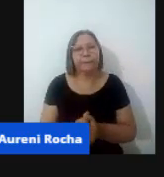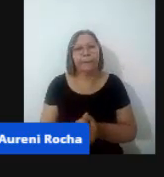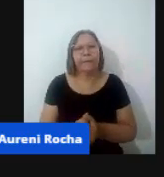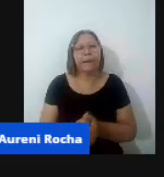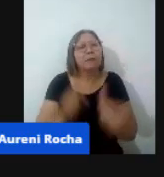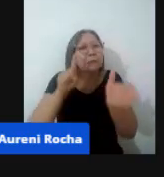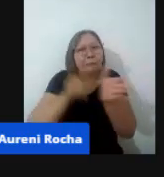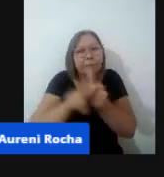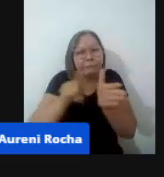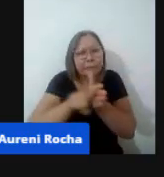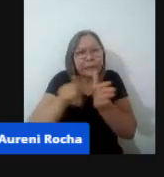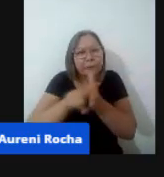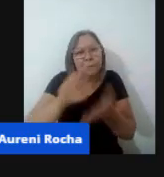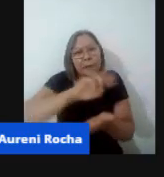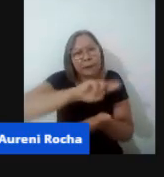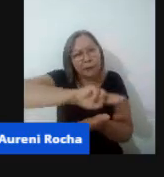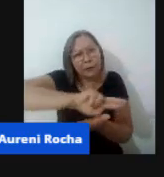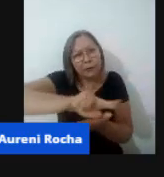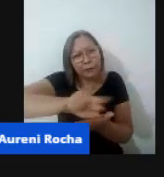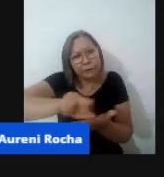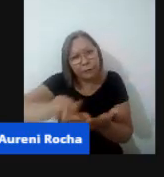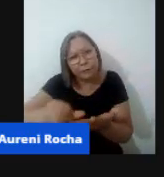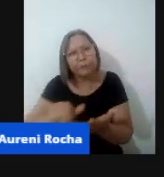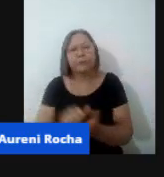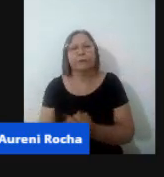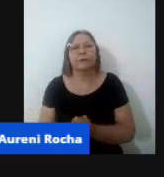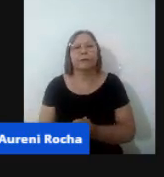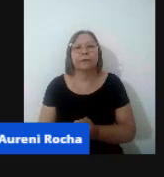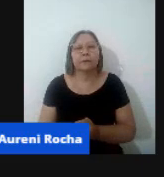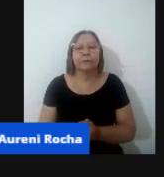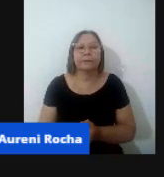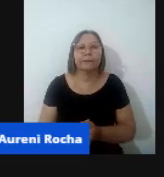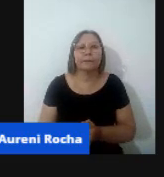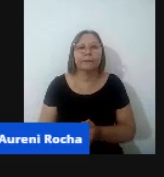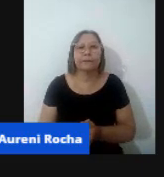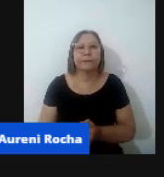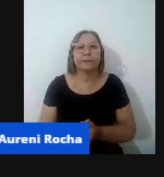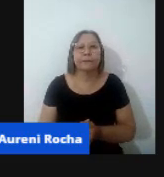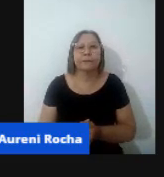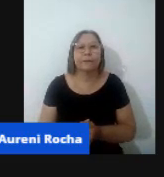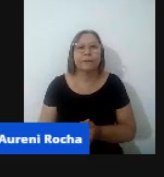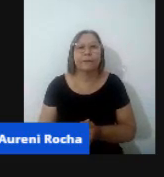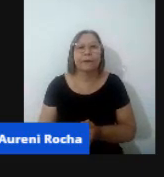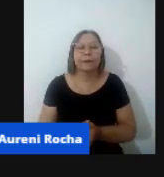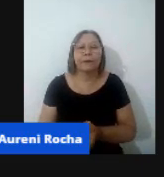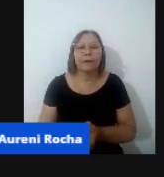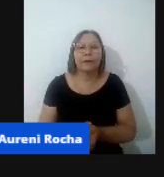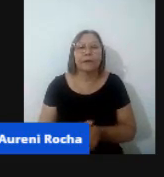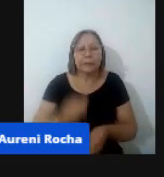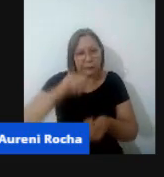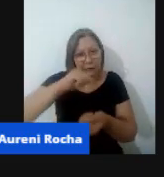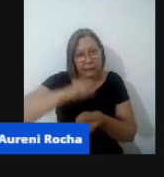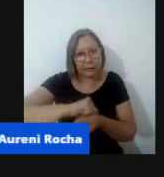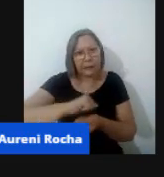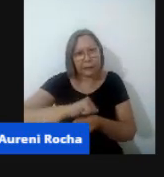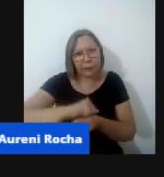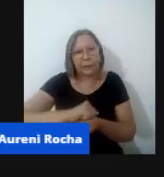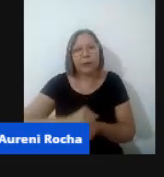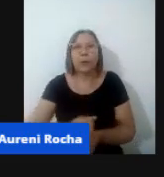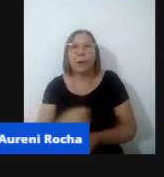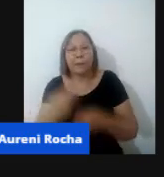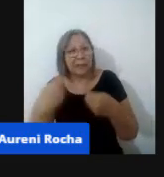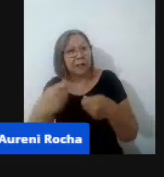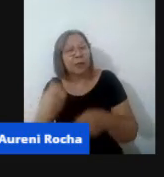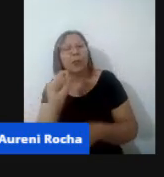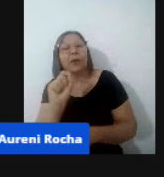pontos principais, né, em se tratando de adequação, é o conhecimento. Não